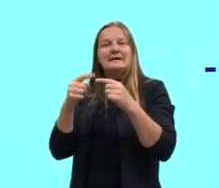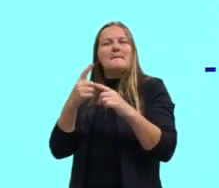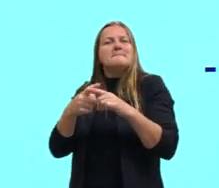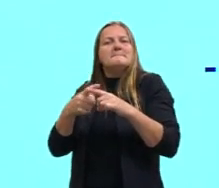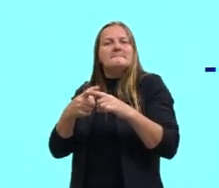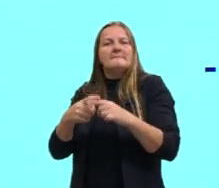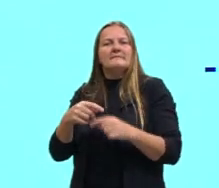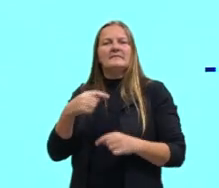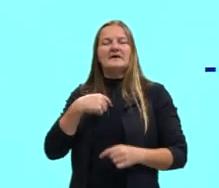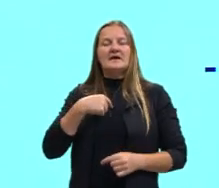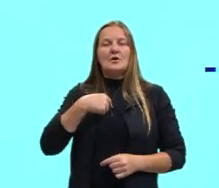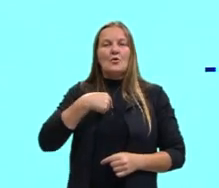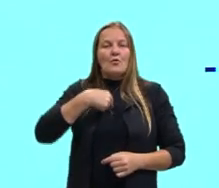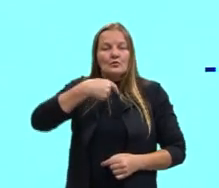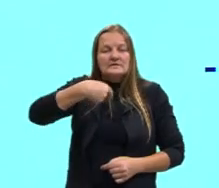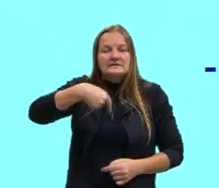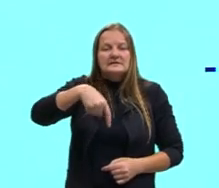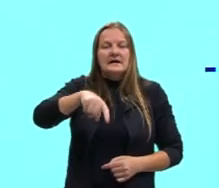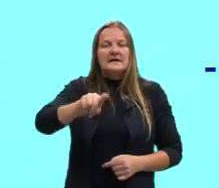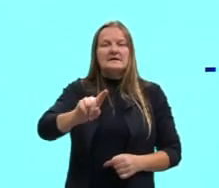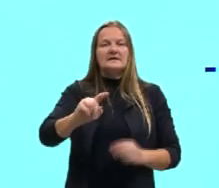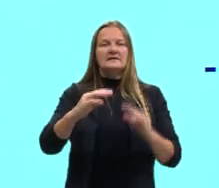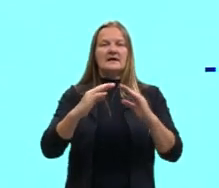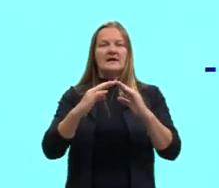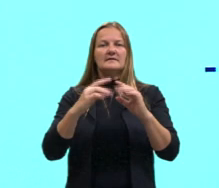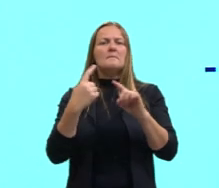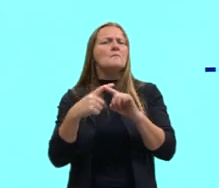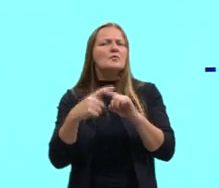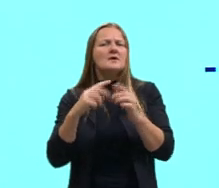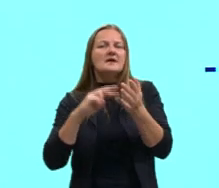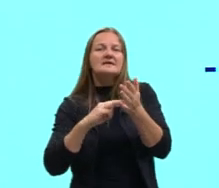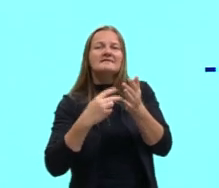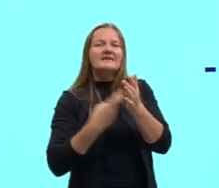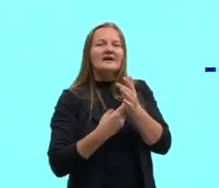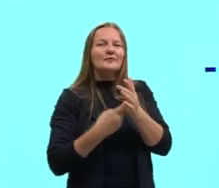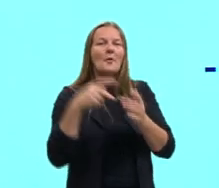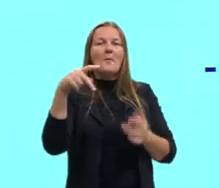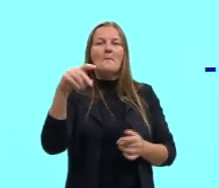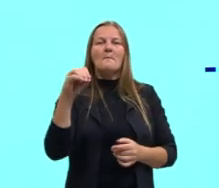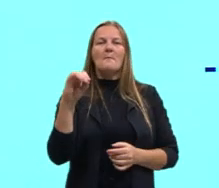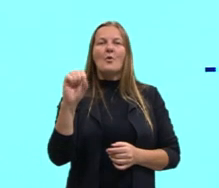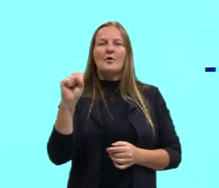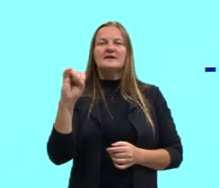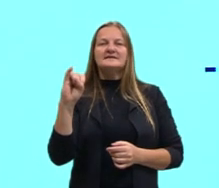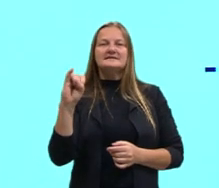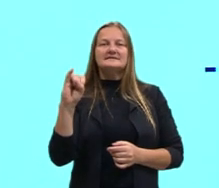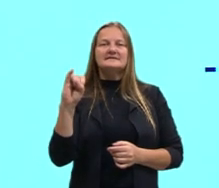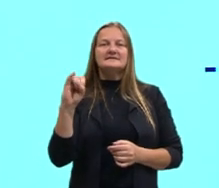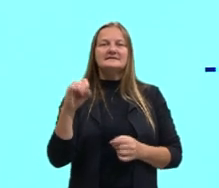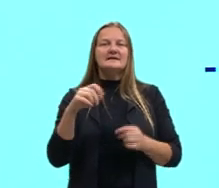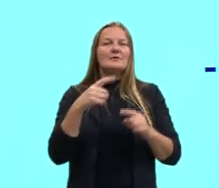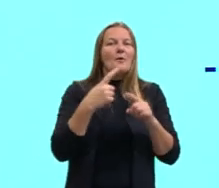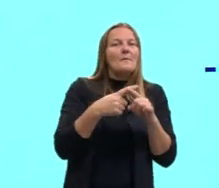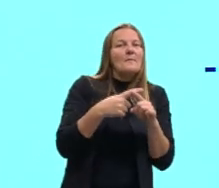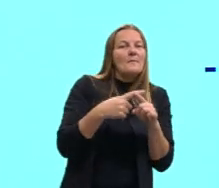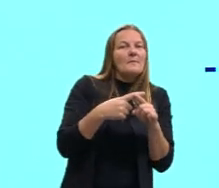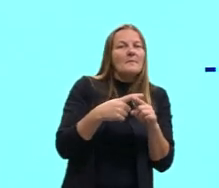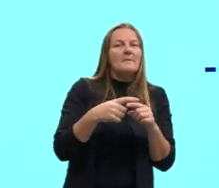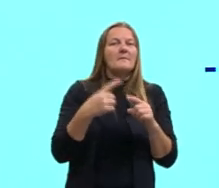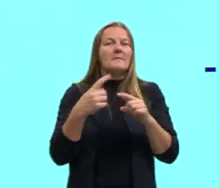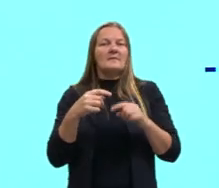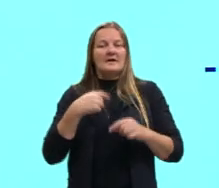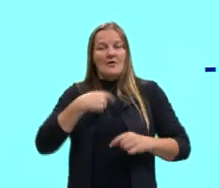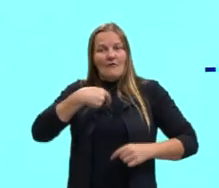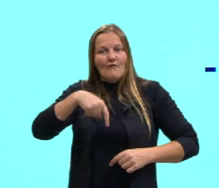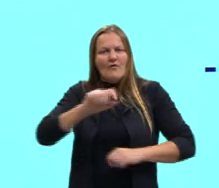aqui ele tem um significado específico ali ele tá explicando não é isso sair de casa